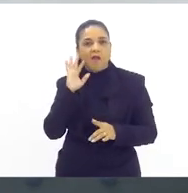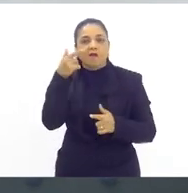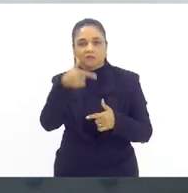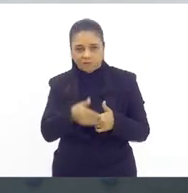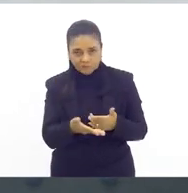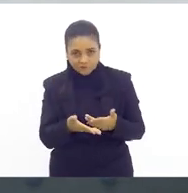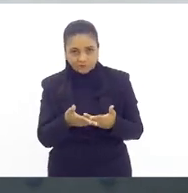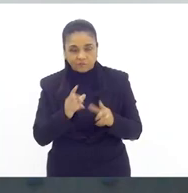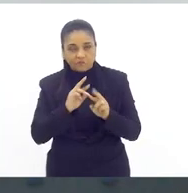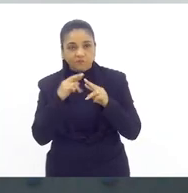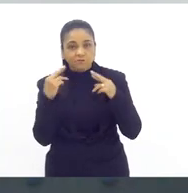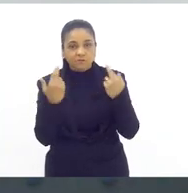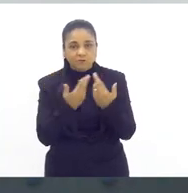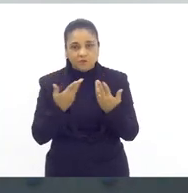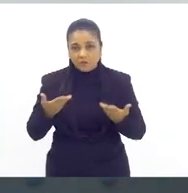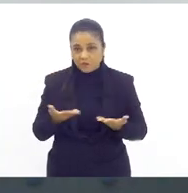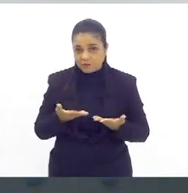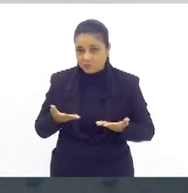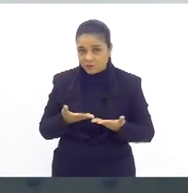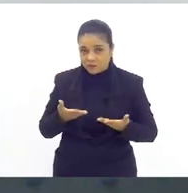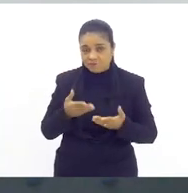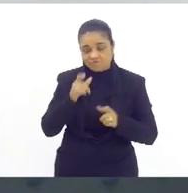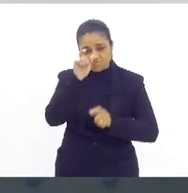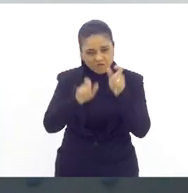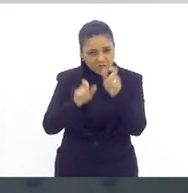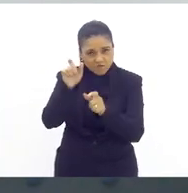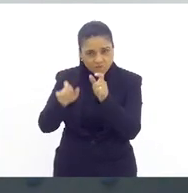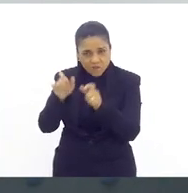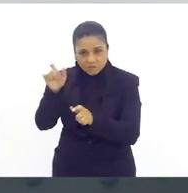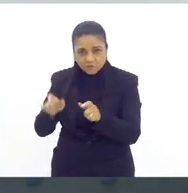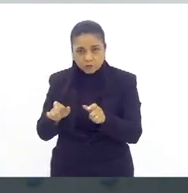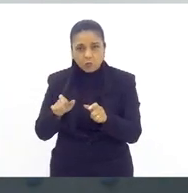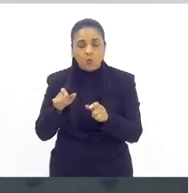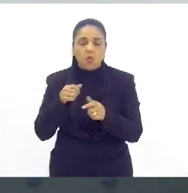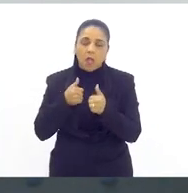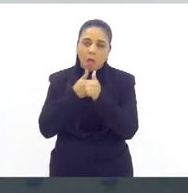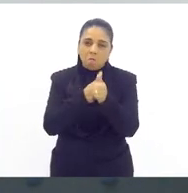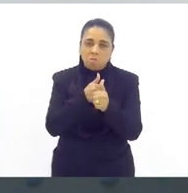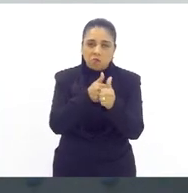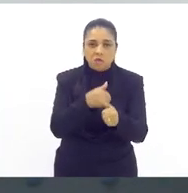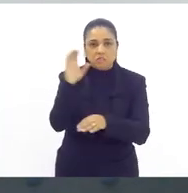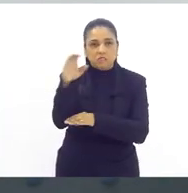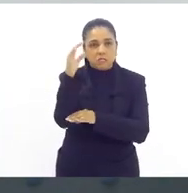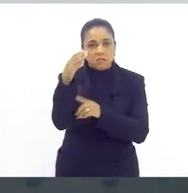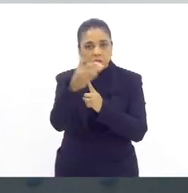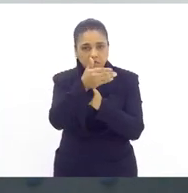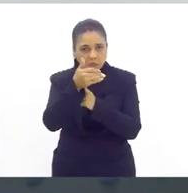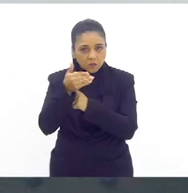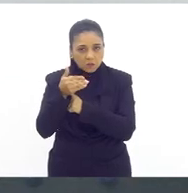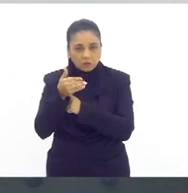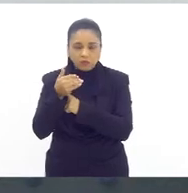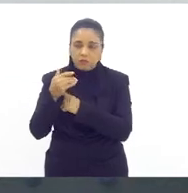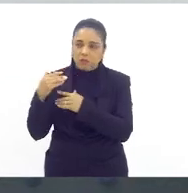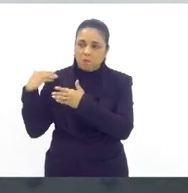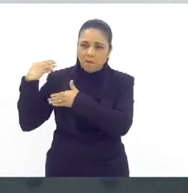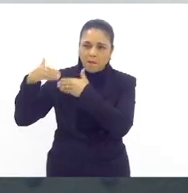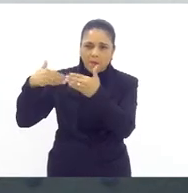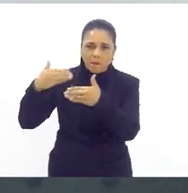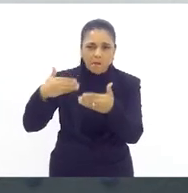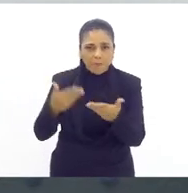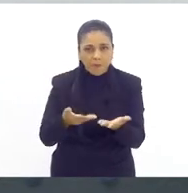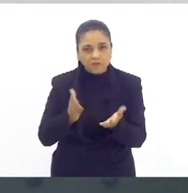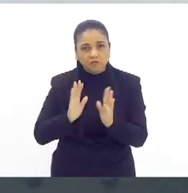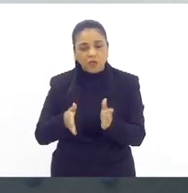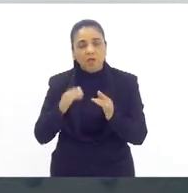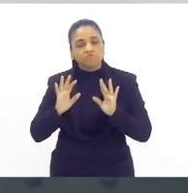reunida diversas pessoas que acompanha os trabalhos da Ciência e Tecnologia e inovação de longa data então eu Saúdo